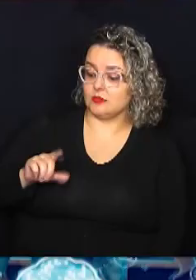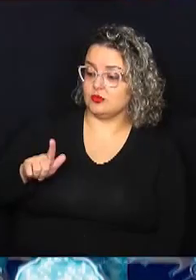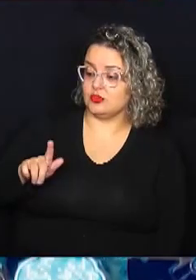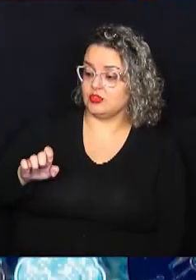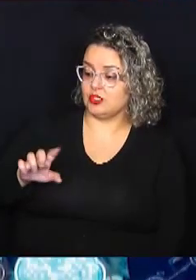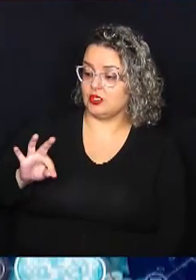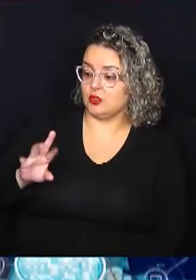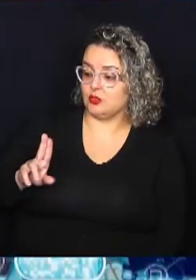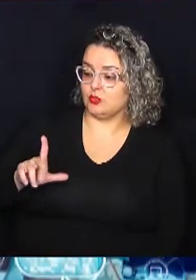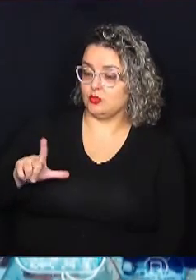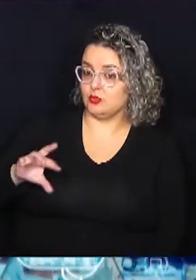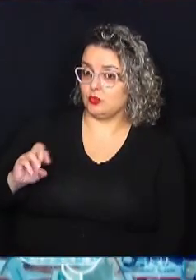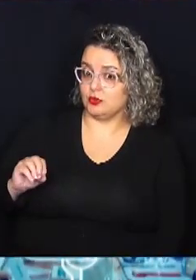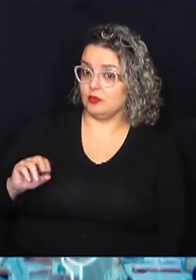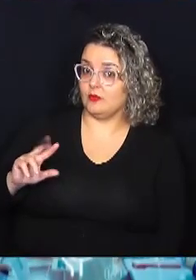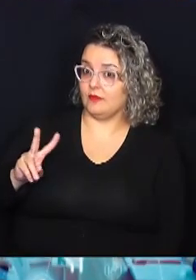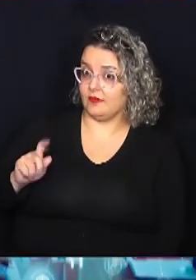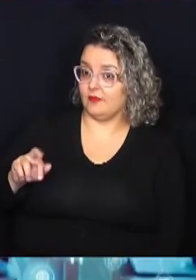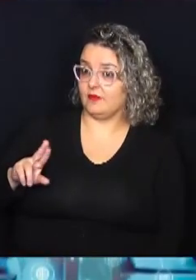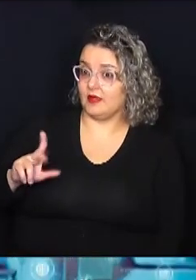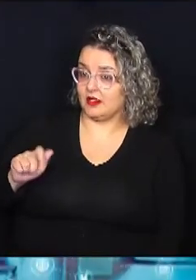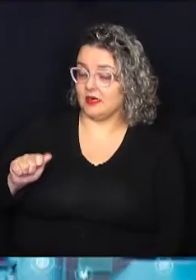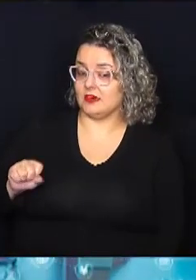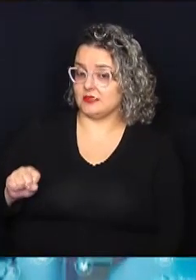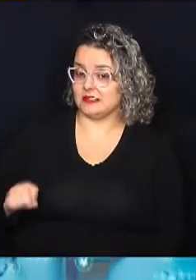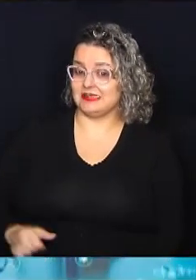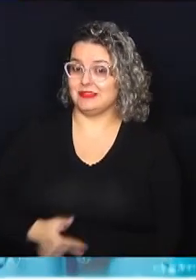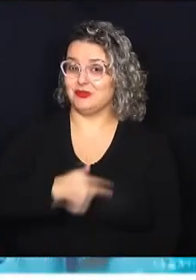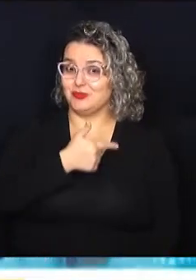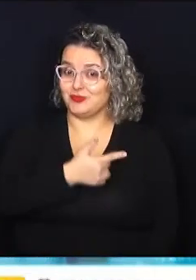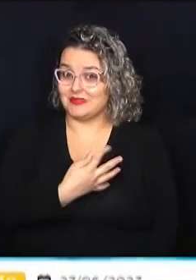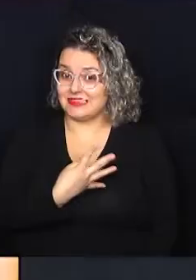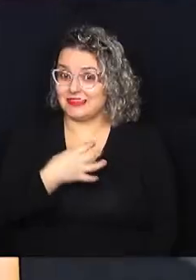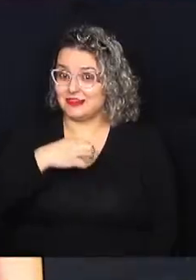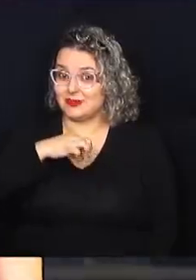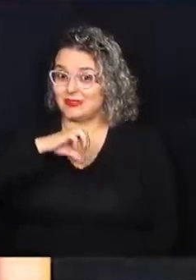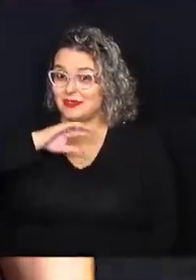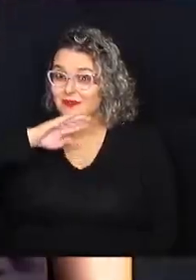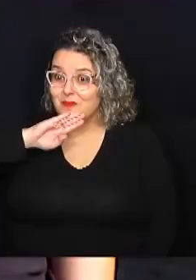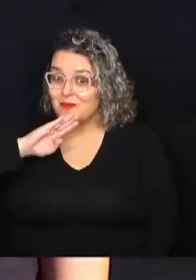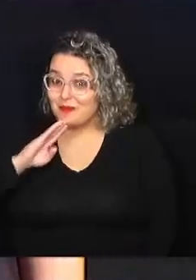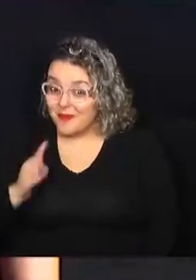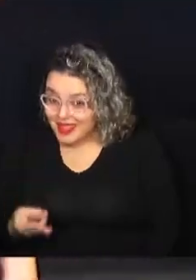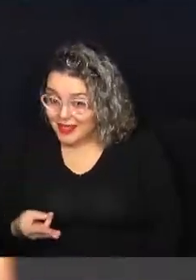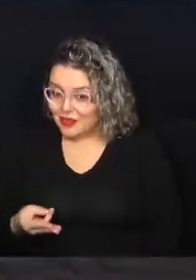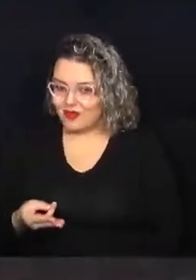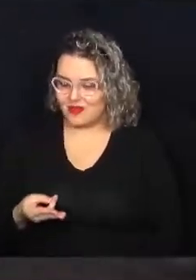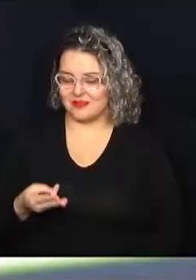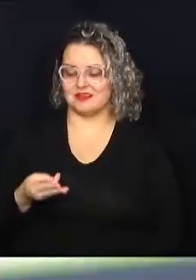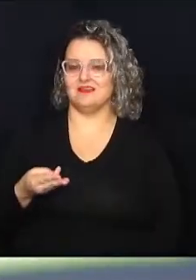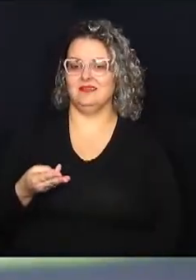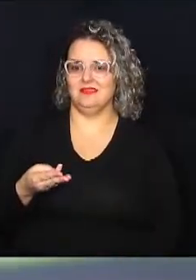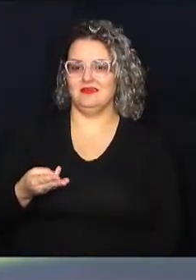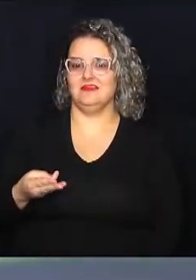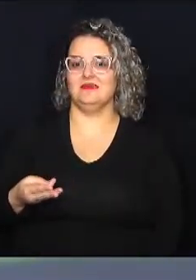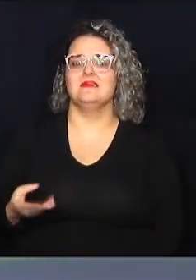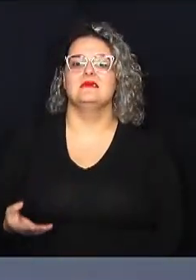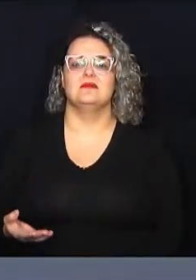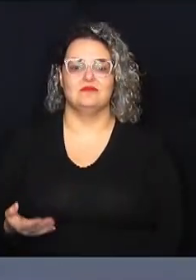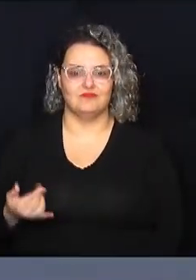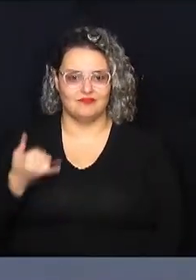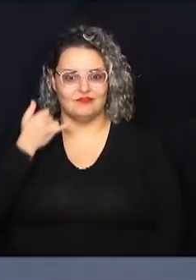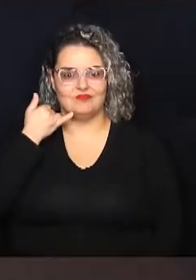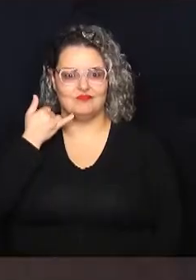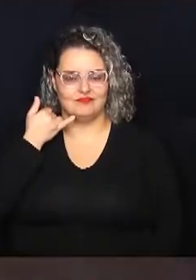número já está em 249 milhões de aparelhos e sobre as bactérias você tem ideia de quantas